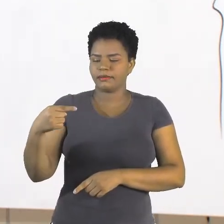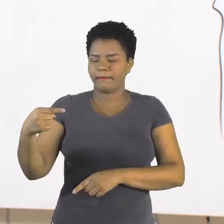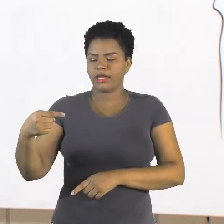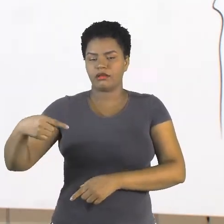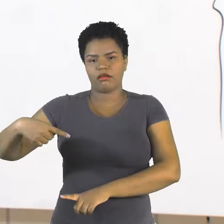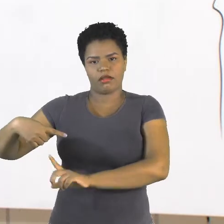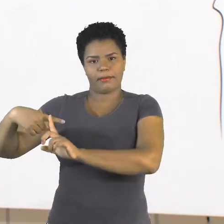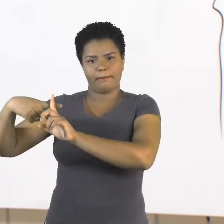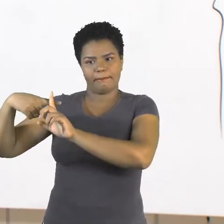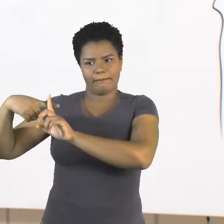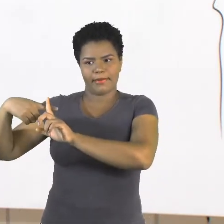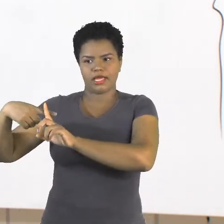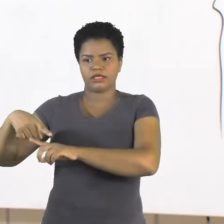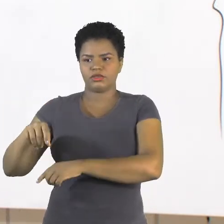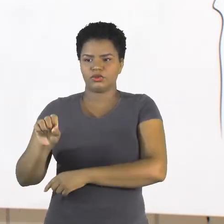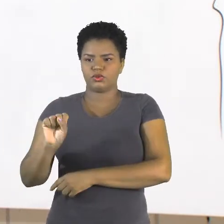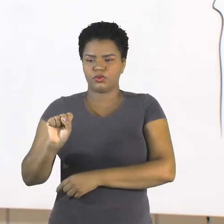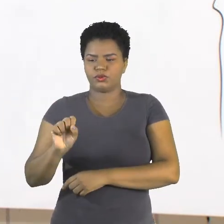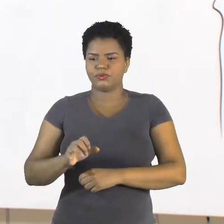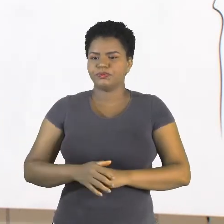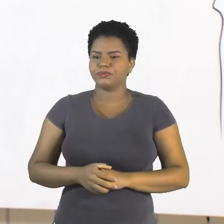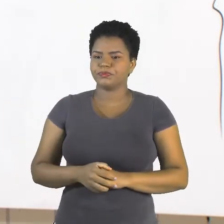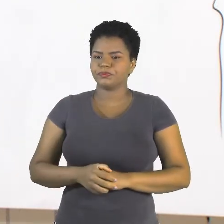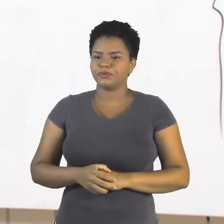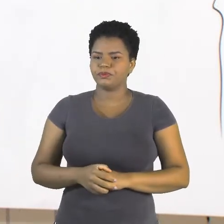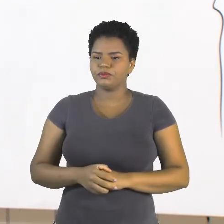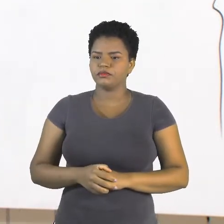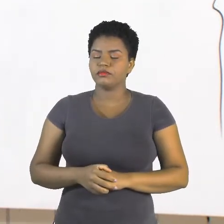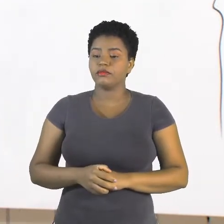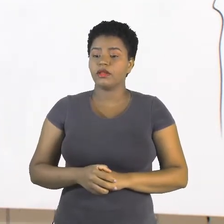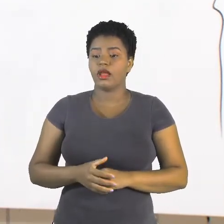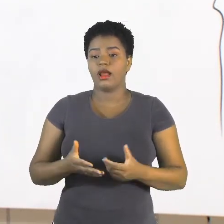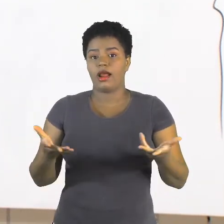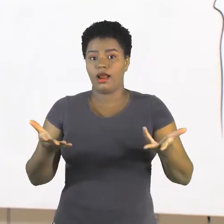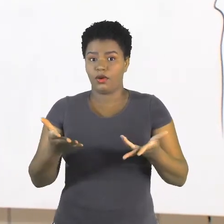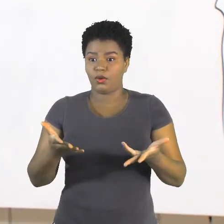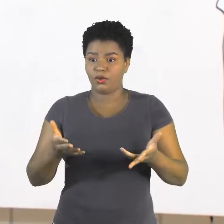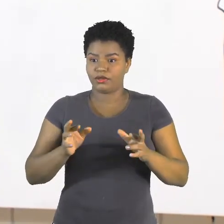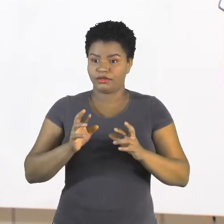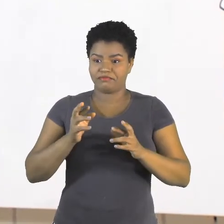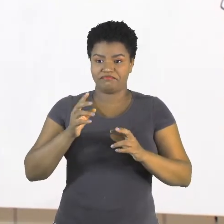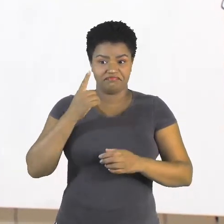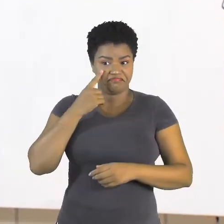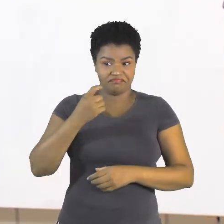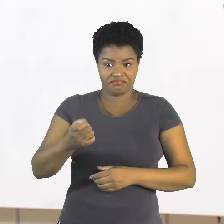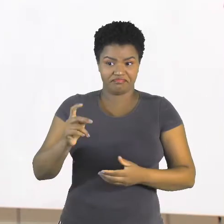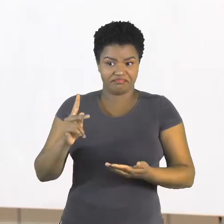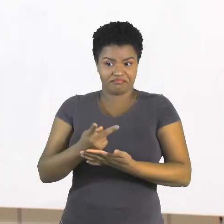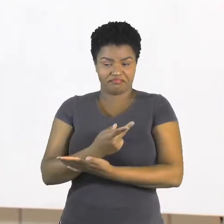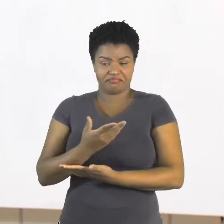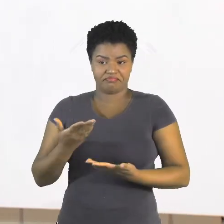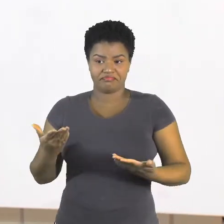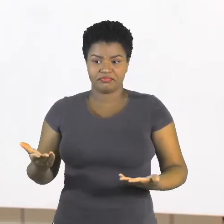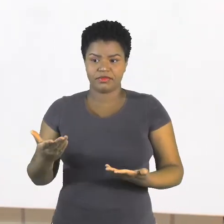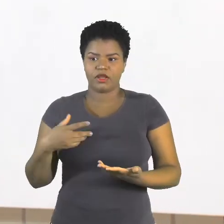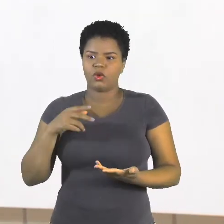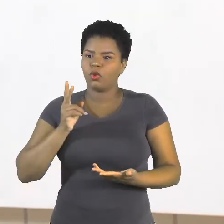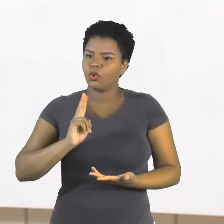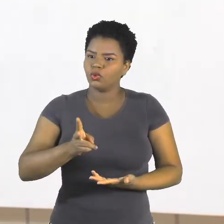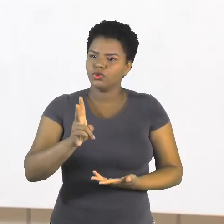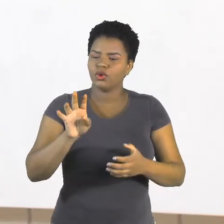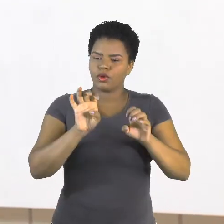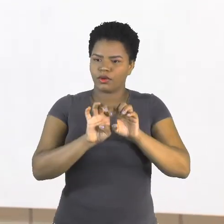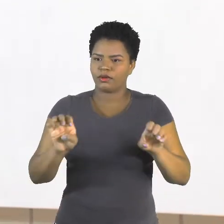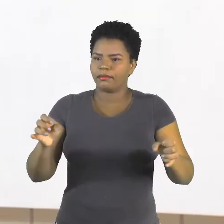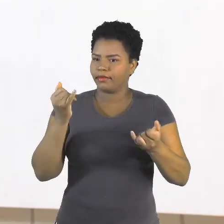mais 8. Agora, olha que detalhe interessante, o que foi que aconteceu aqui. Eu continuei com uma equação muito parecida